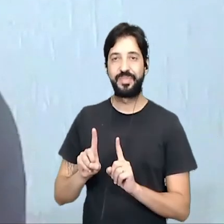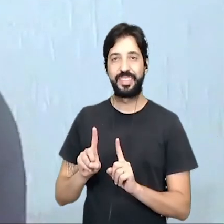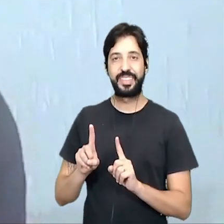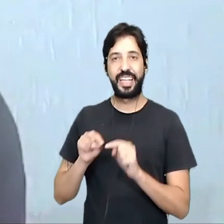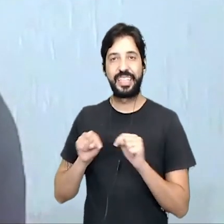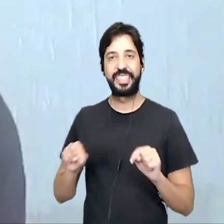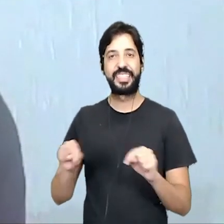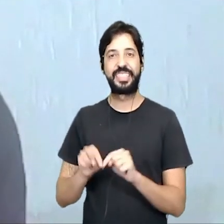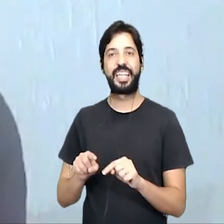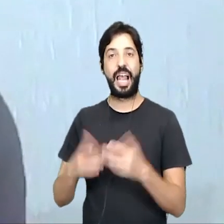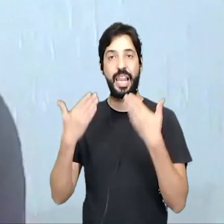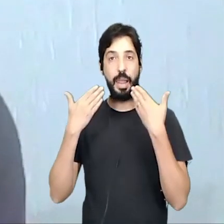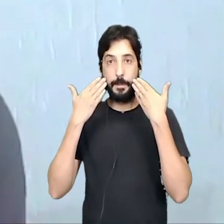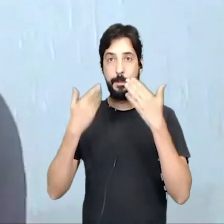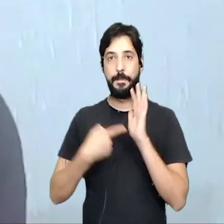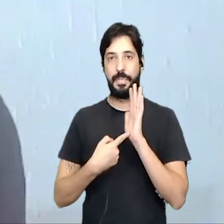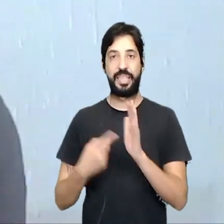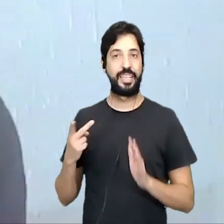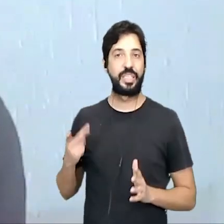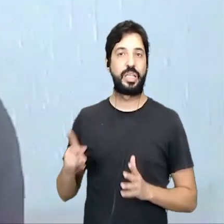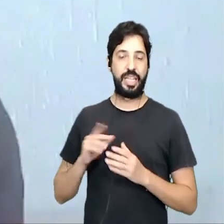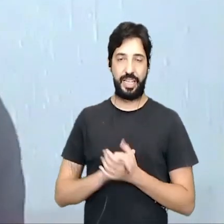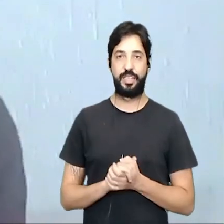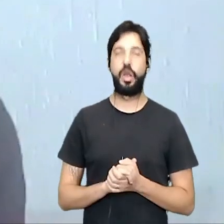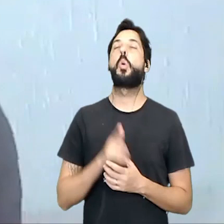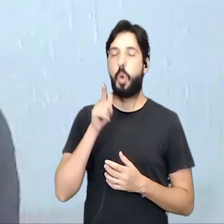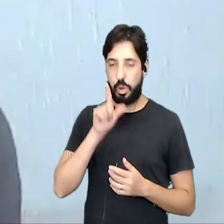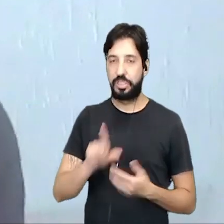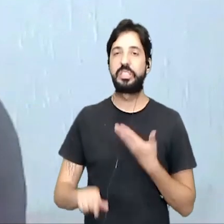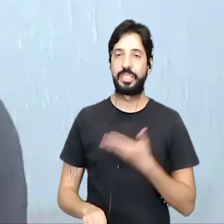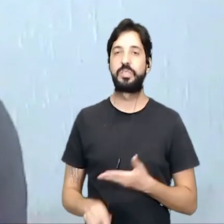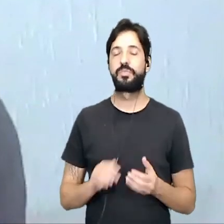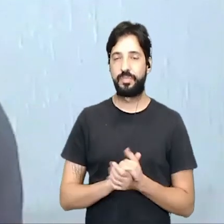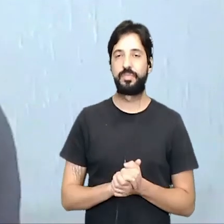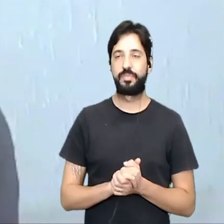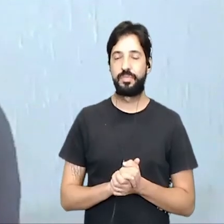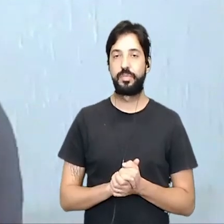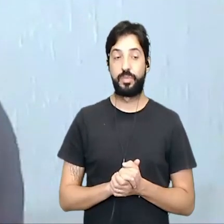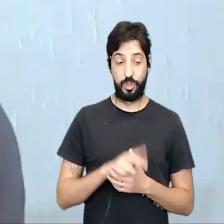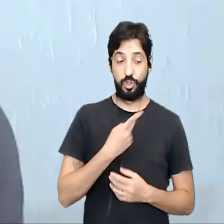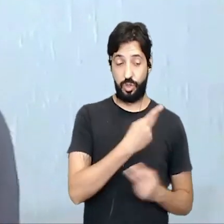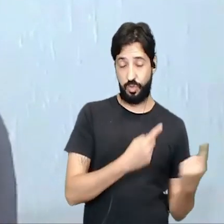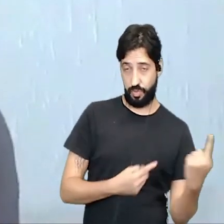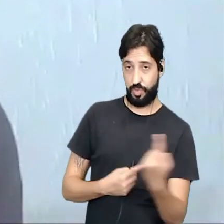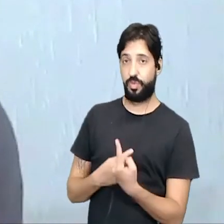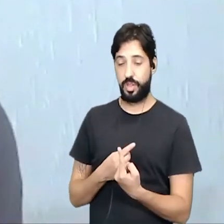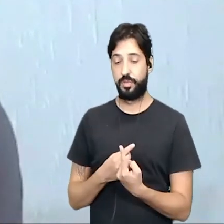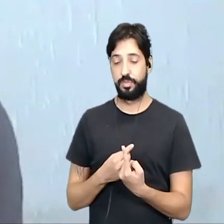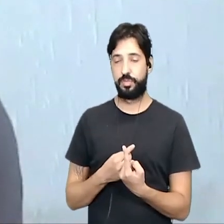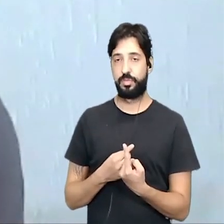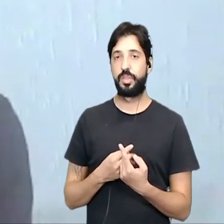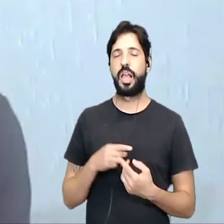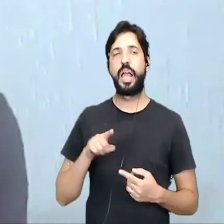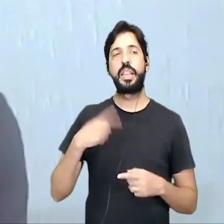ela estava fazendo uma apresentação de Gavião de Duas Cabeças. Conseguiu. A gente foi lá.